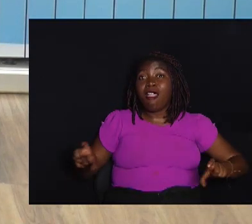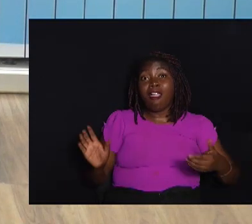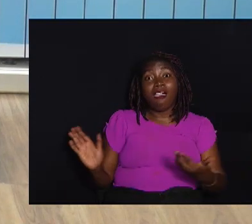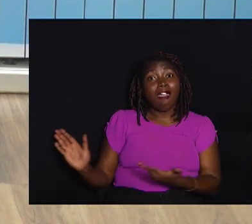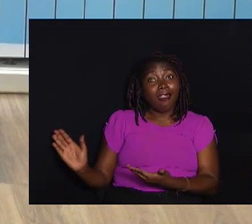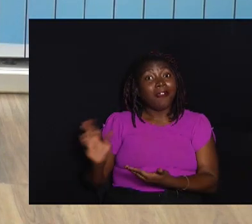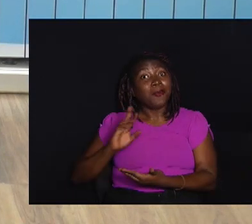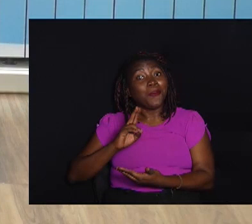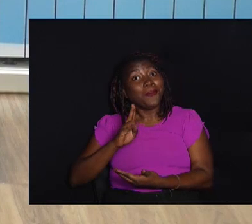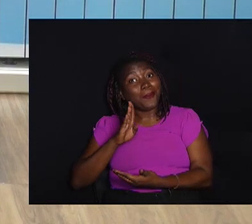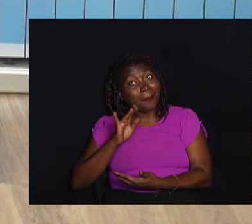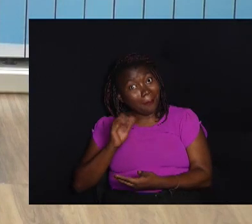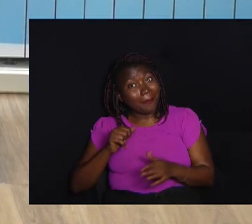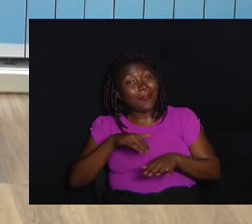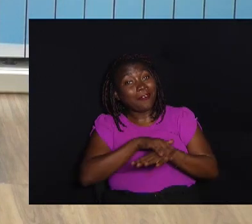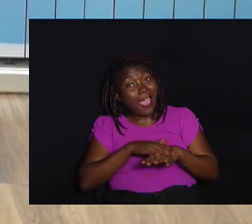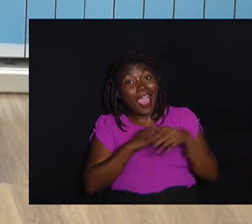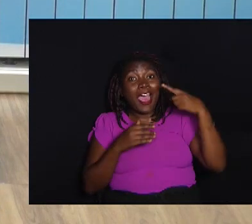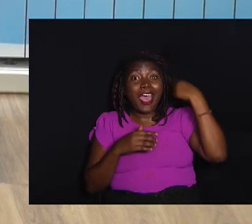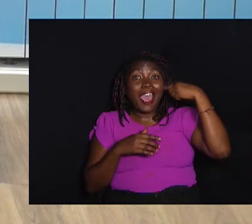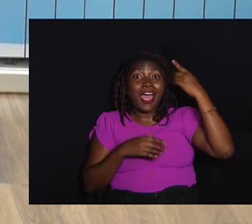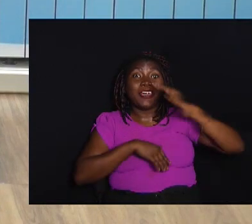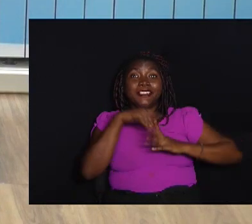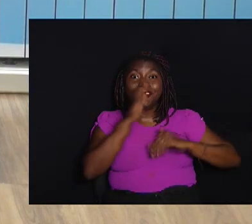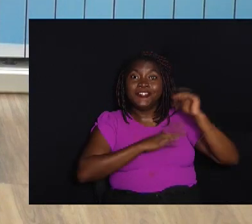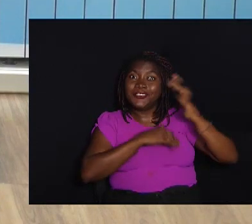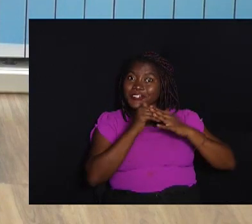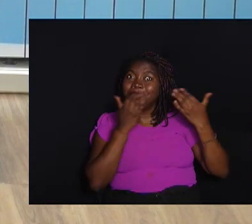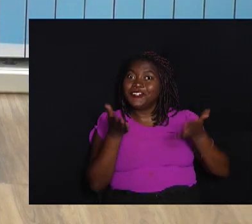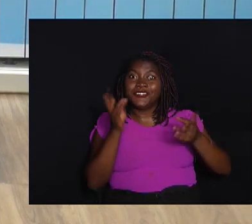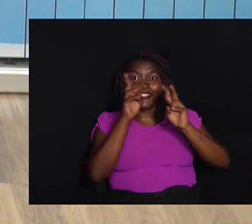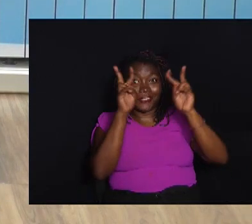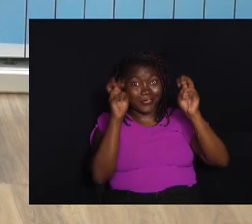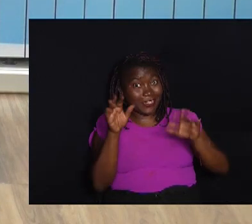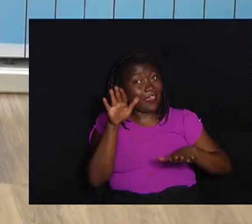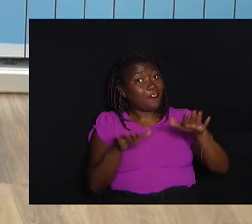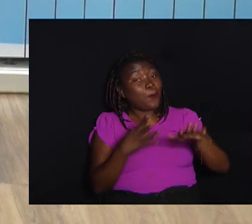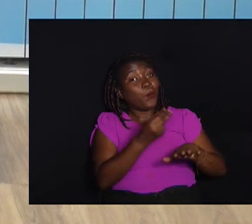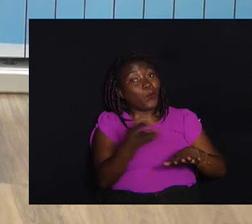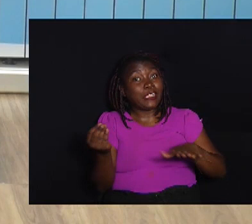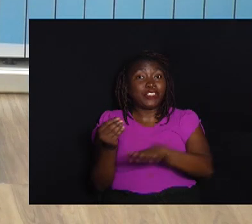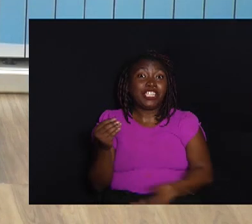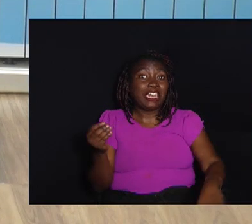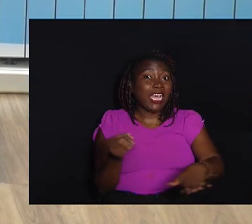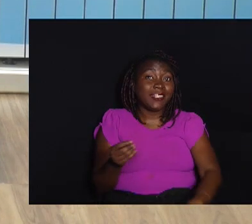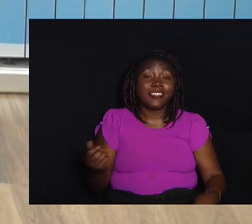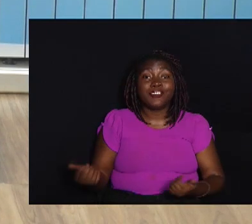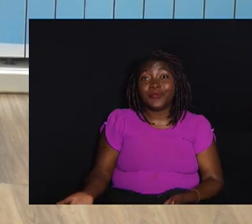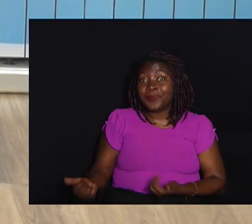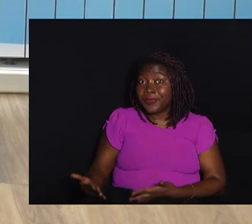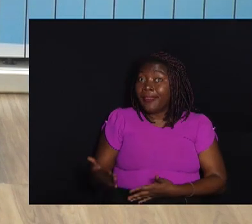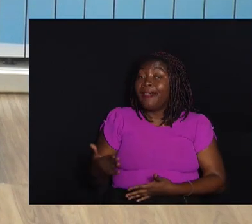conversar com uma advogada especialista neste assunto, hein? Às vezes muitas crianças, adolescentes aí